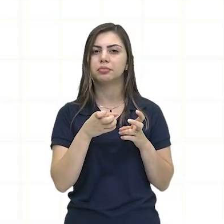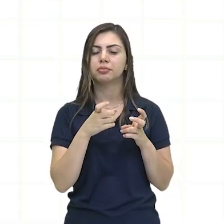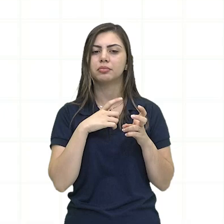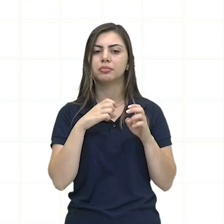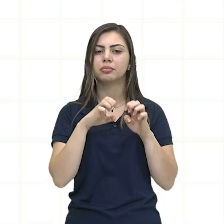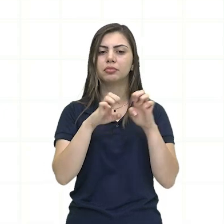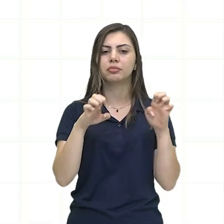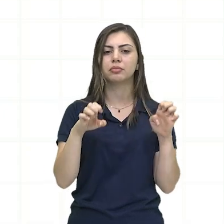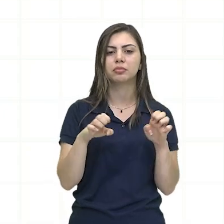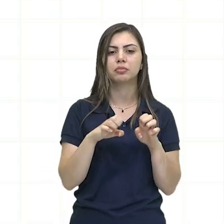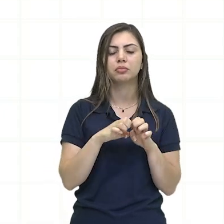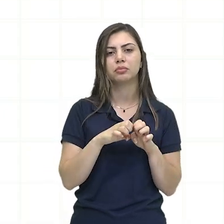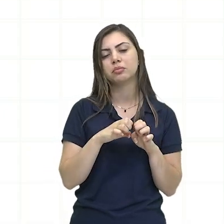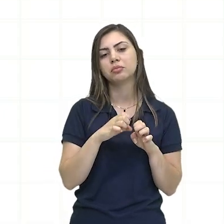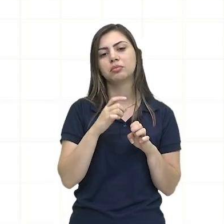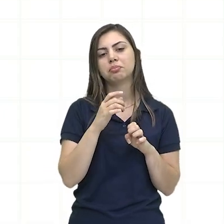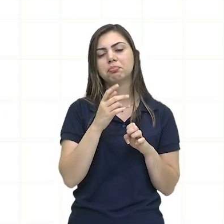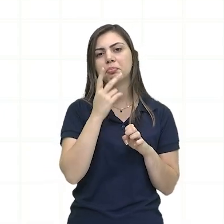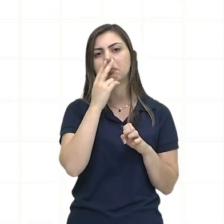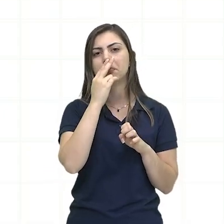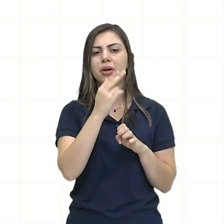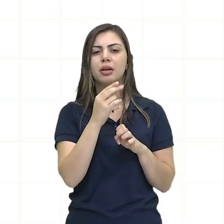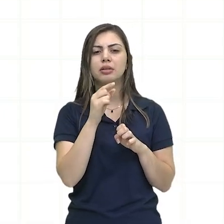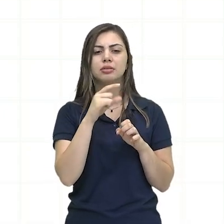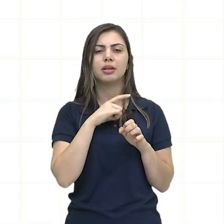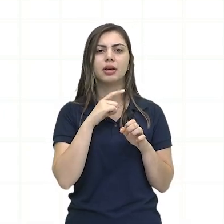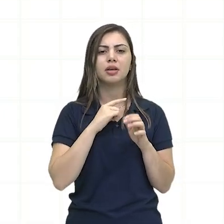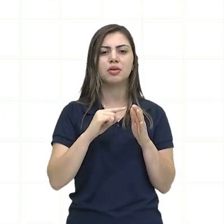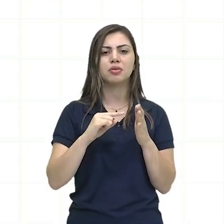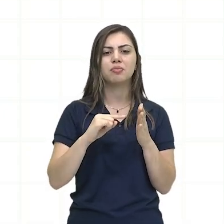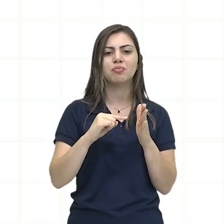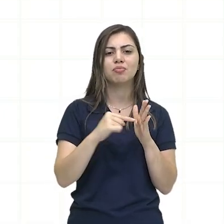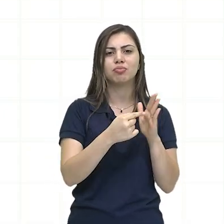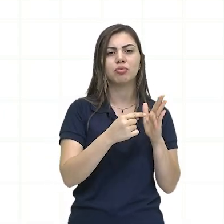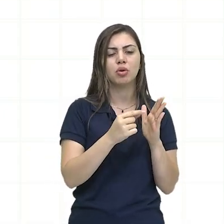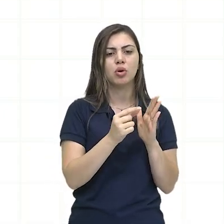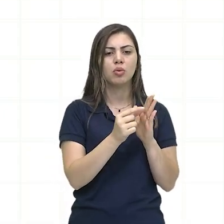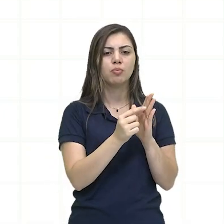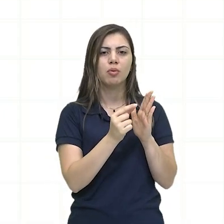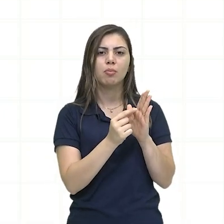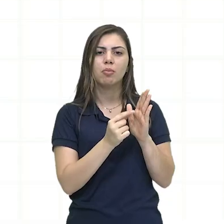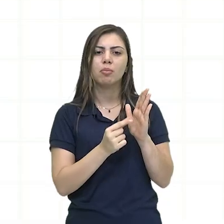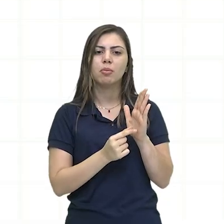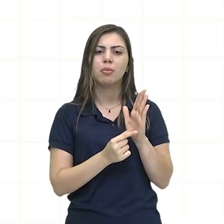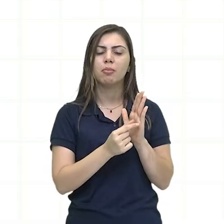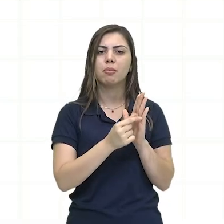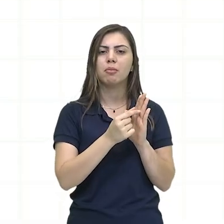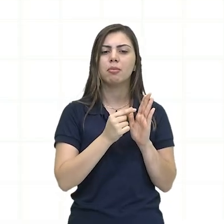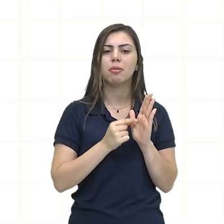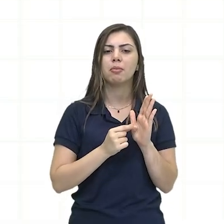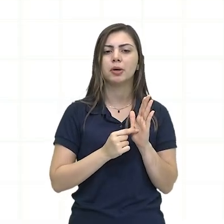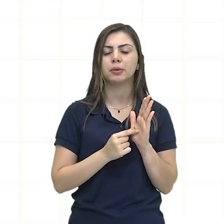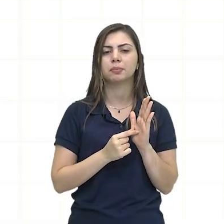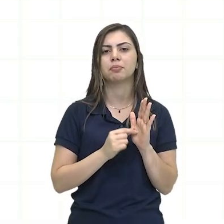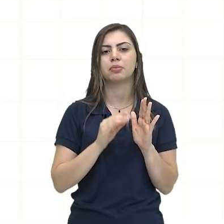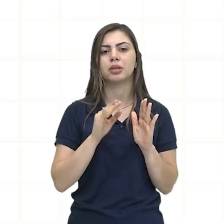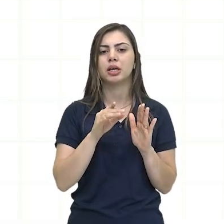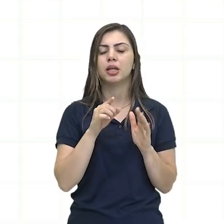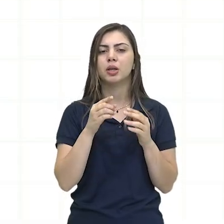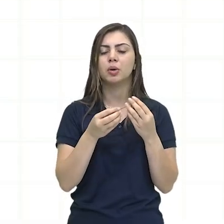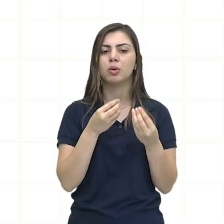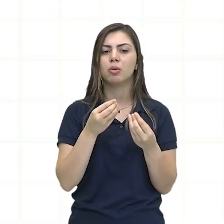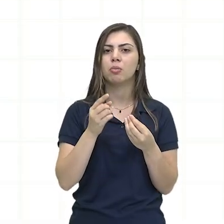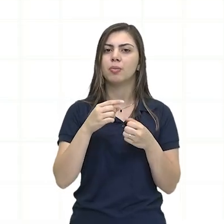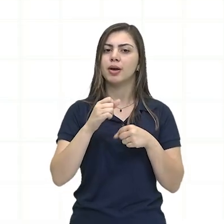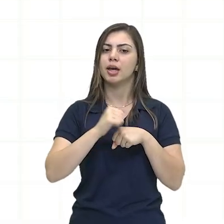com pequenos vácuos, né? Com pequenos furos, porque esse tecido, embora ele seja rígido, ele é poroso,